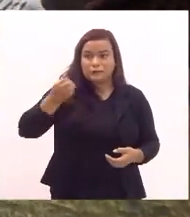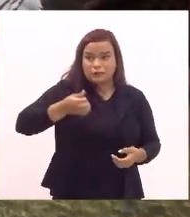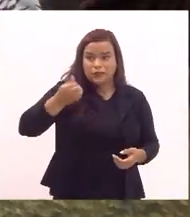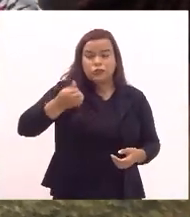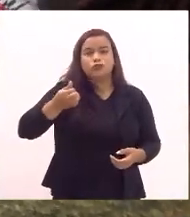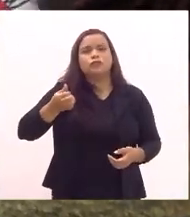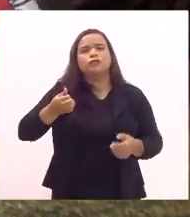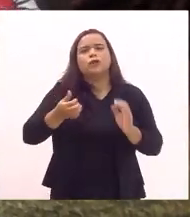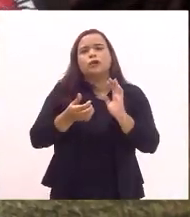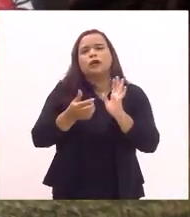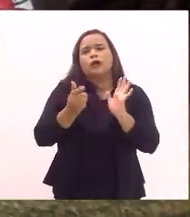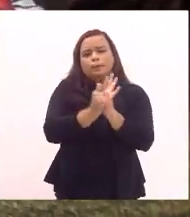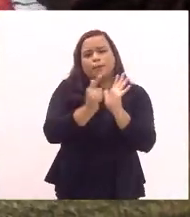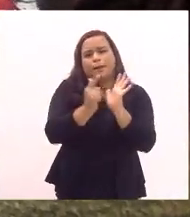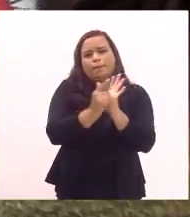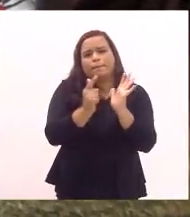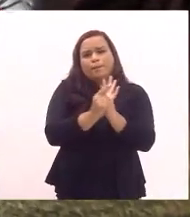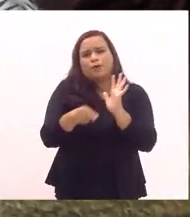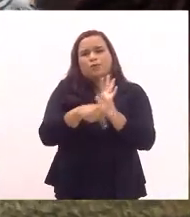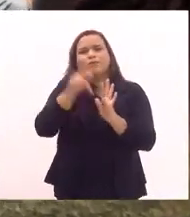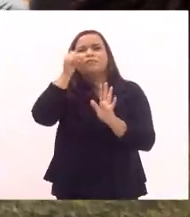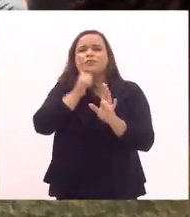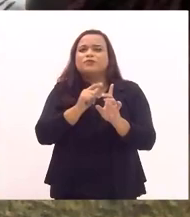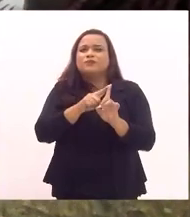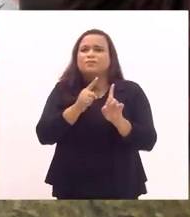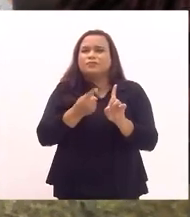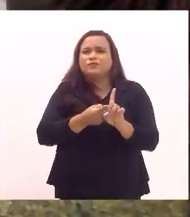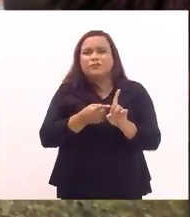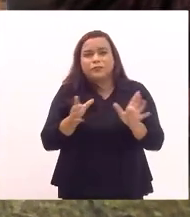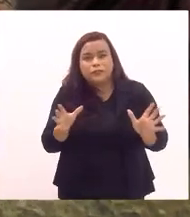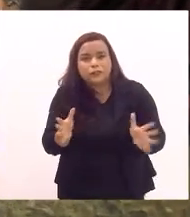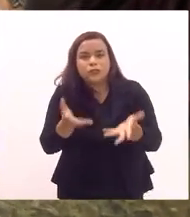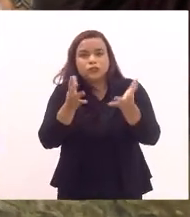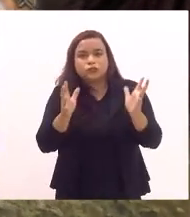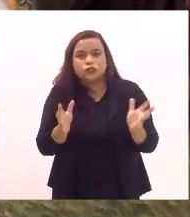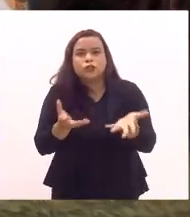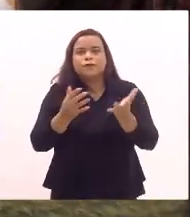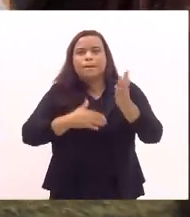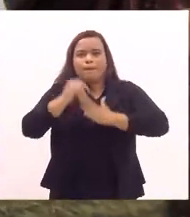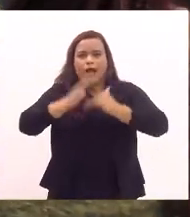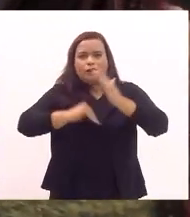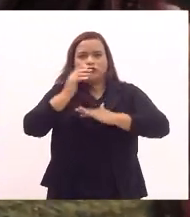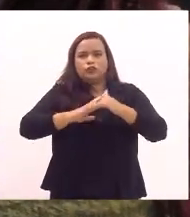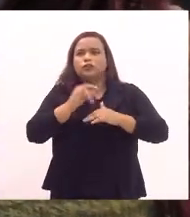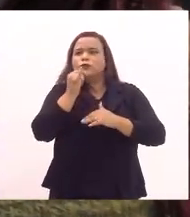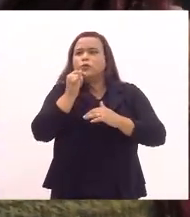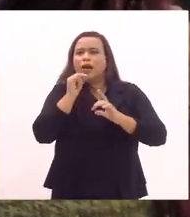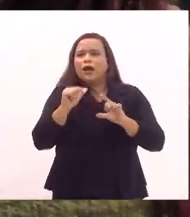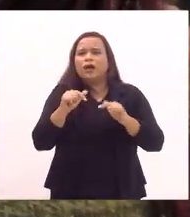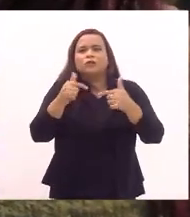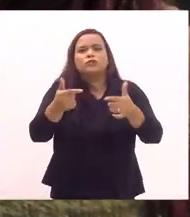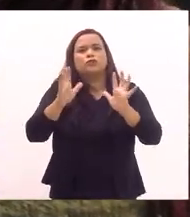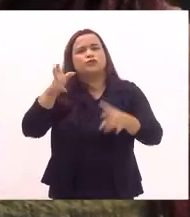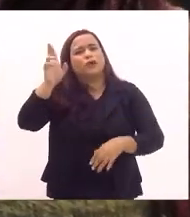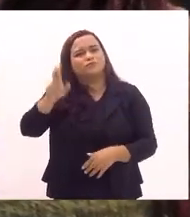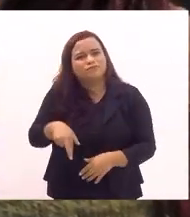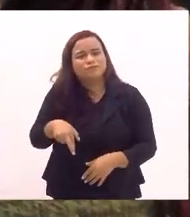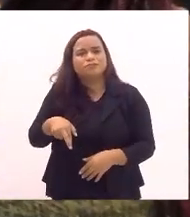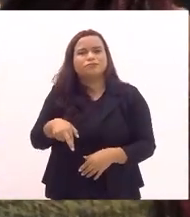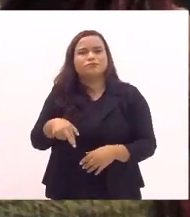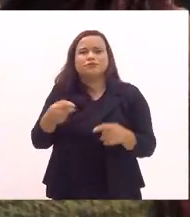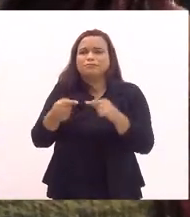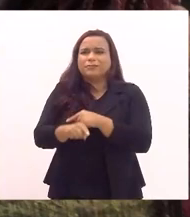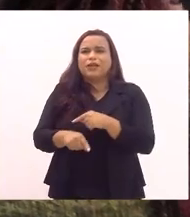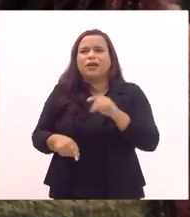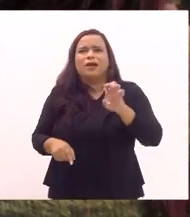da caderneta da gestante que incentiva práticas por exemplos chá reprováveis como a